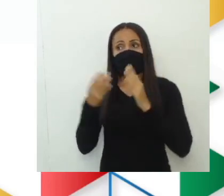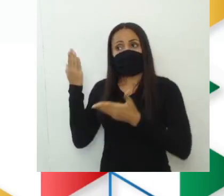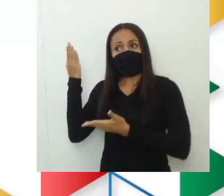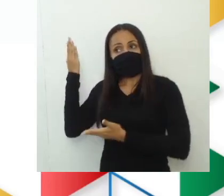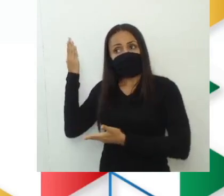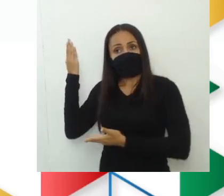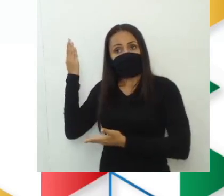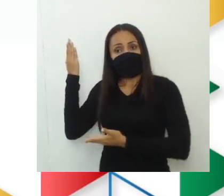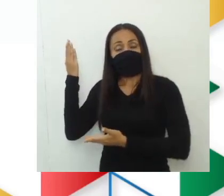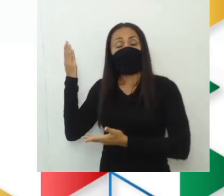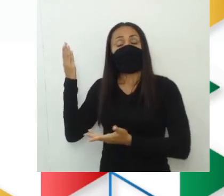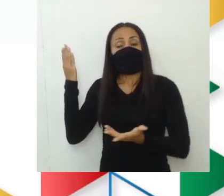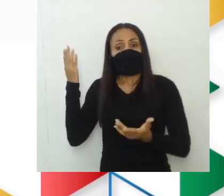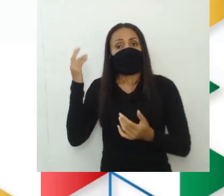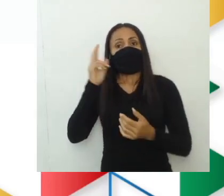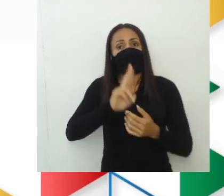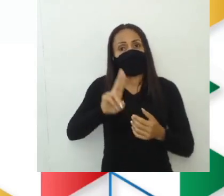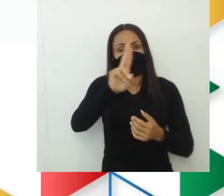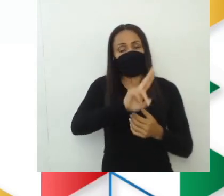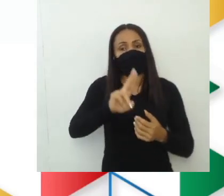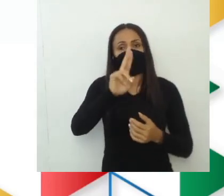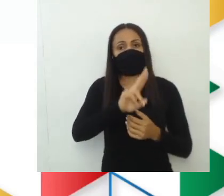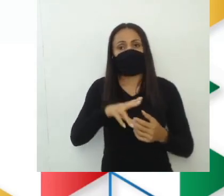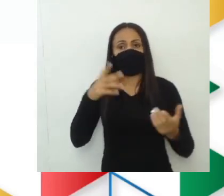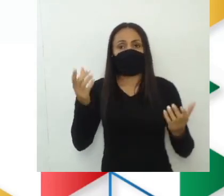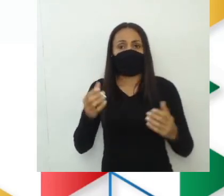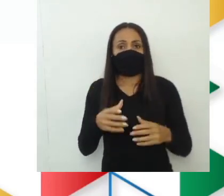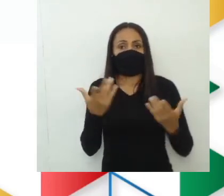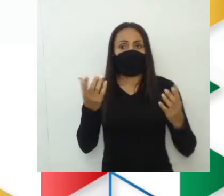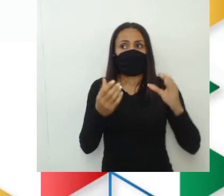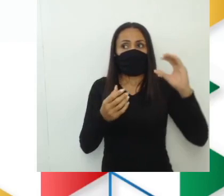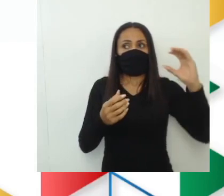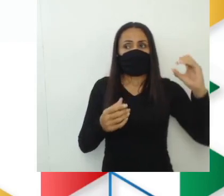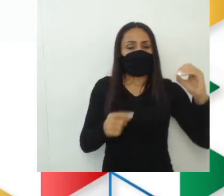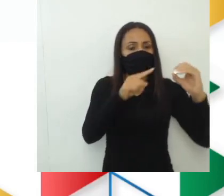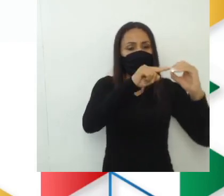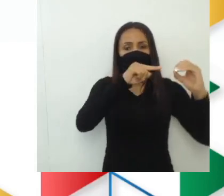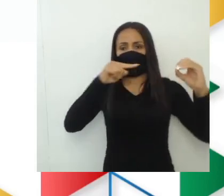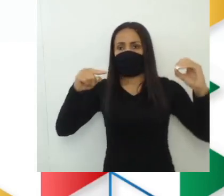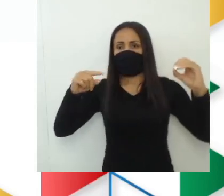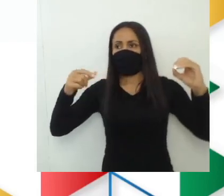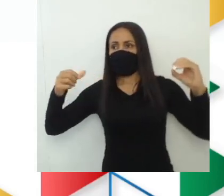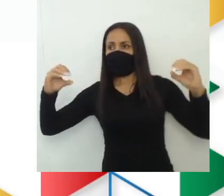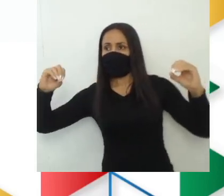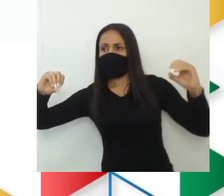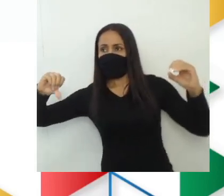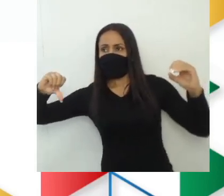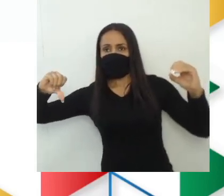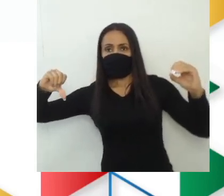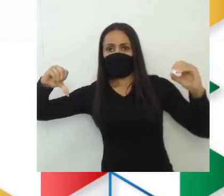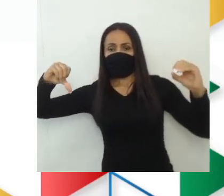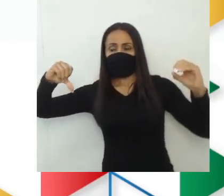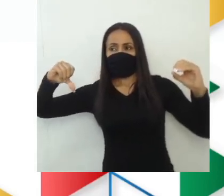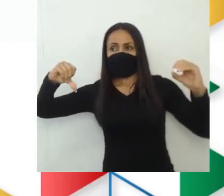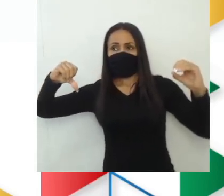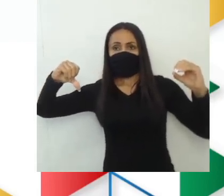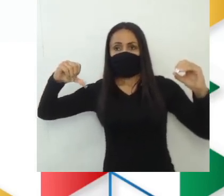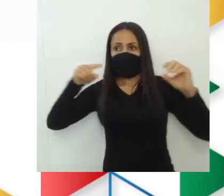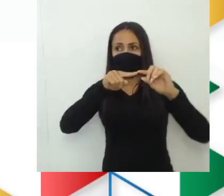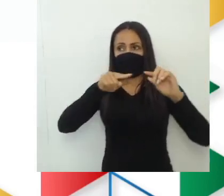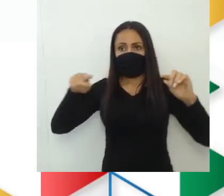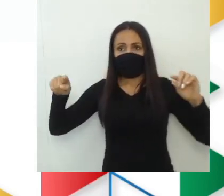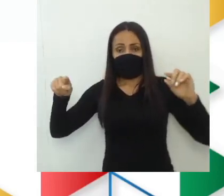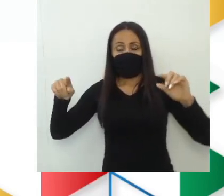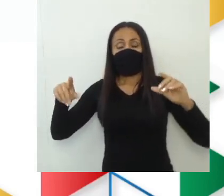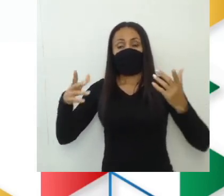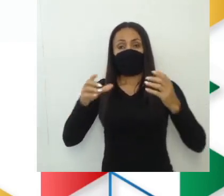são utilizados símbolos de 0 a 9, são 10 símbolos, por isso sistema de decimal, tá